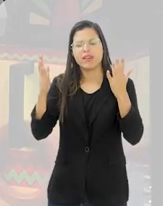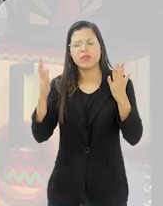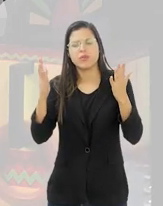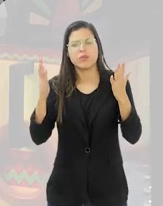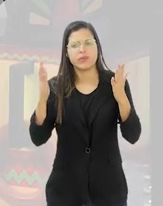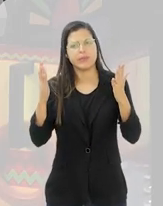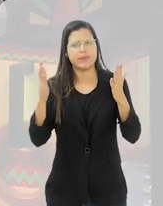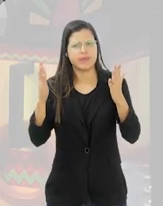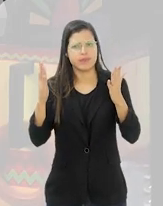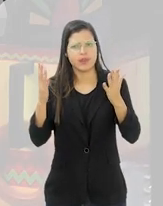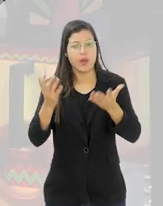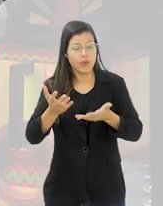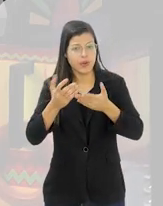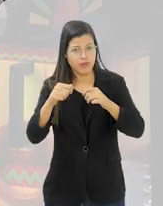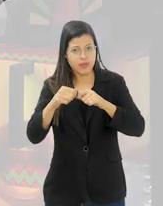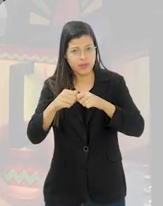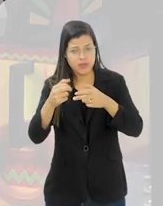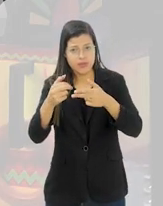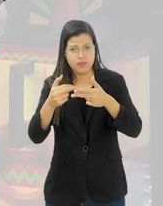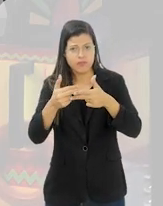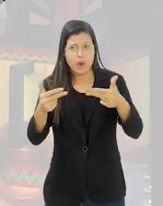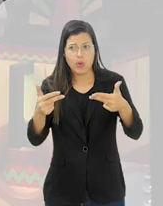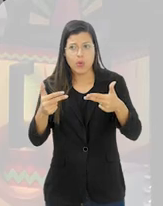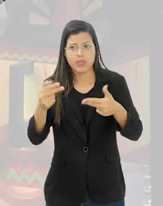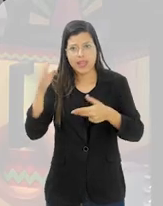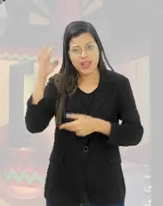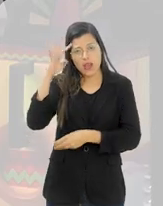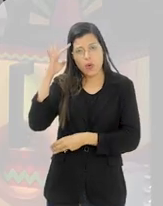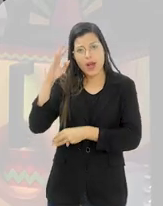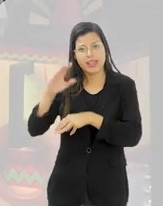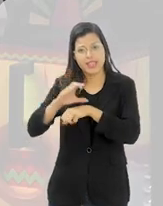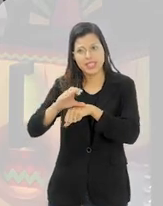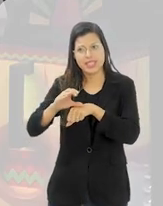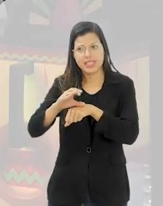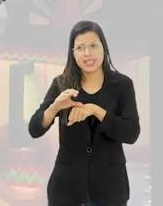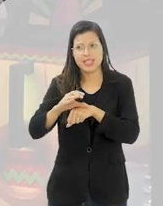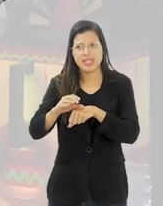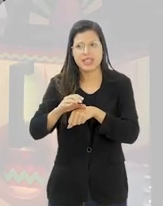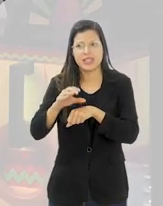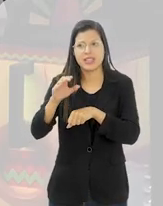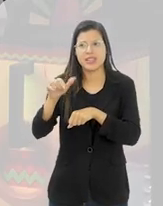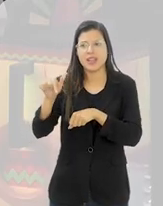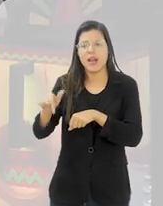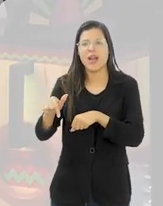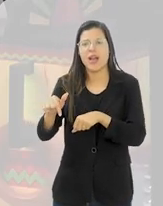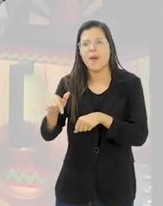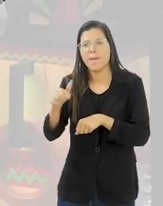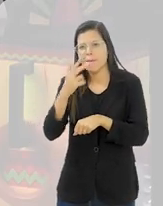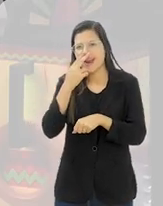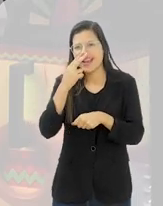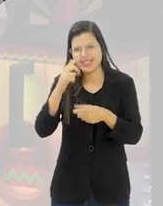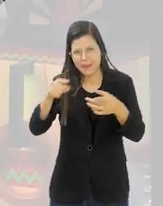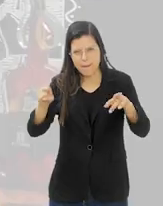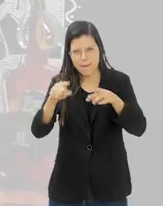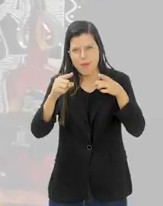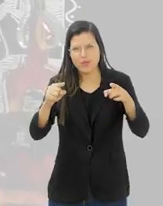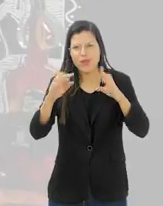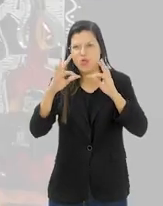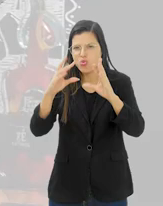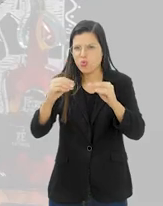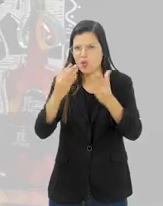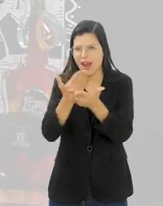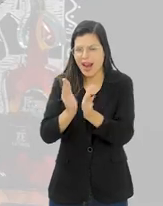evento? Eu queria fazer alguma coisa na quarta-feira de cinza, ouvindo o samba do Martinho, para tudo se acabar na